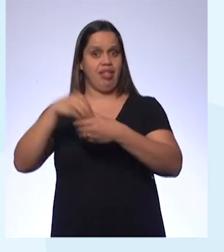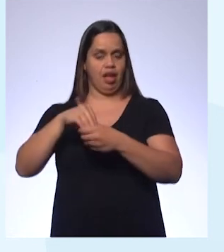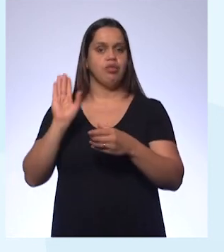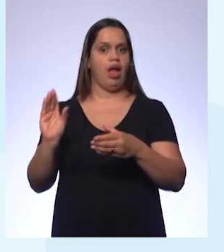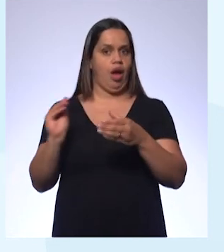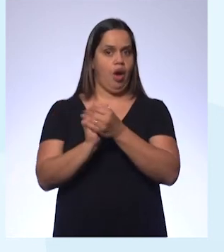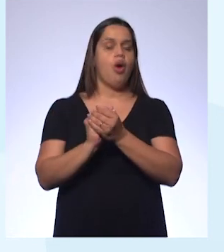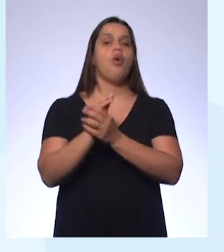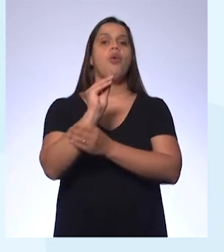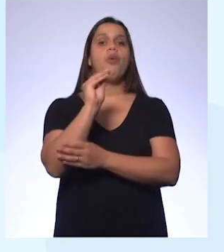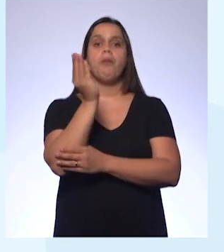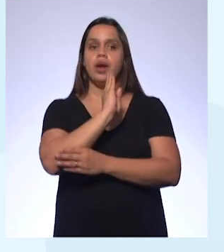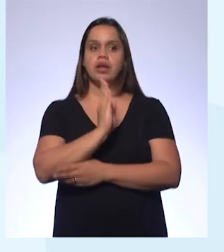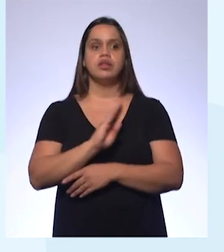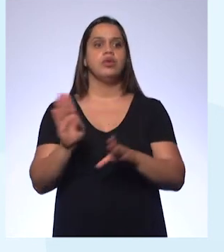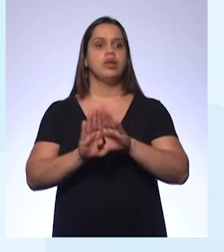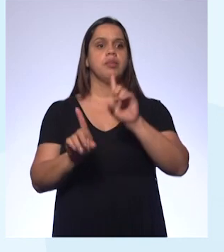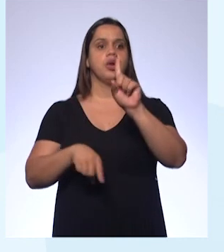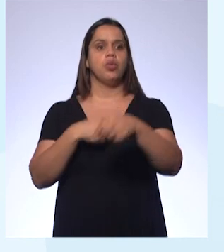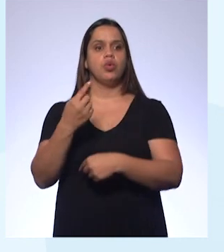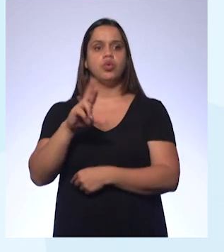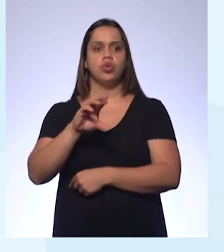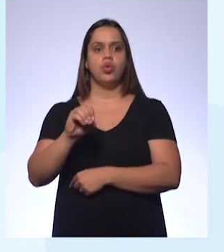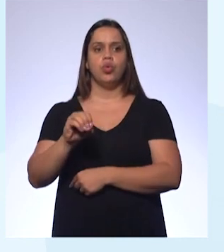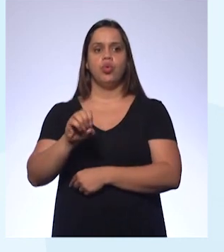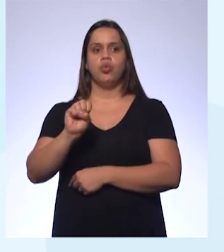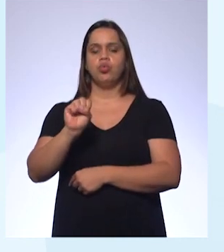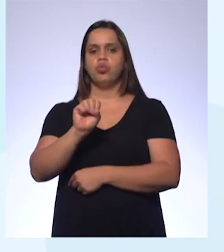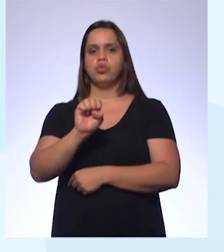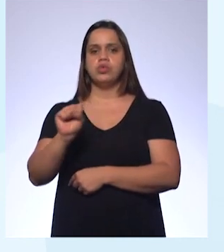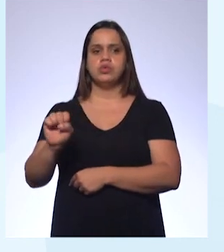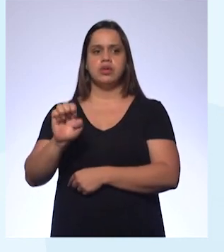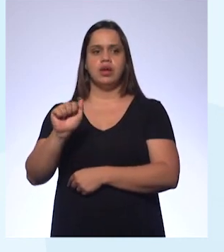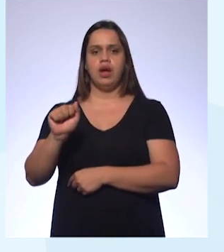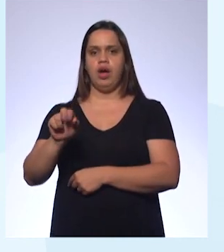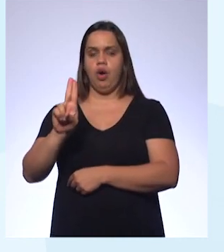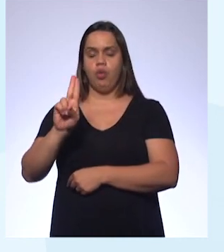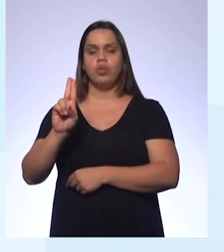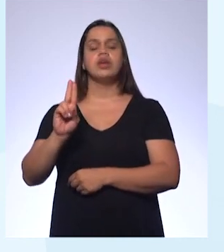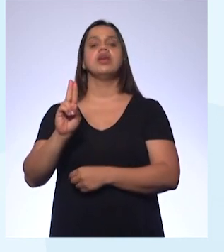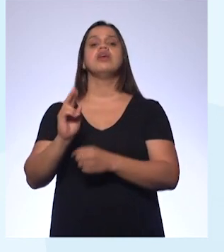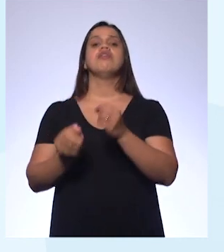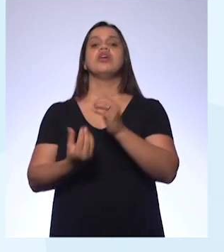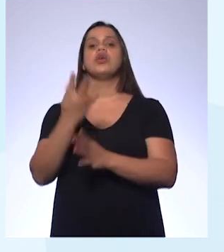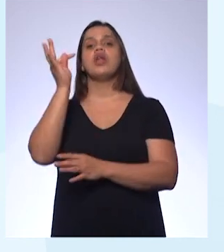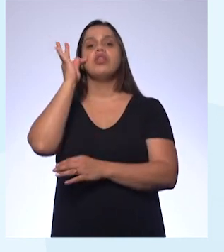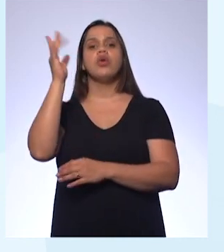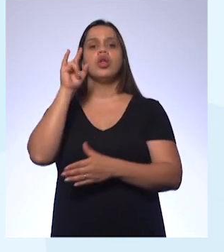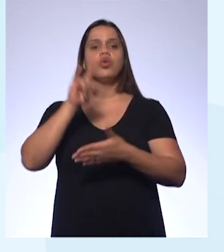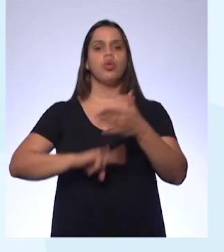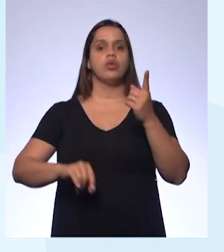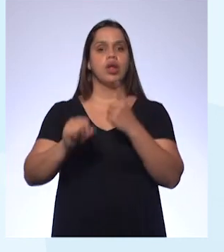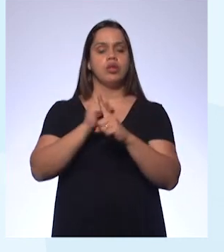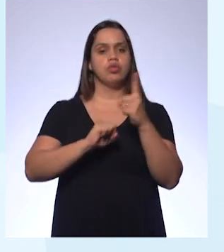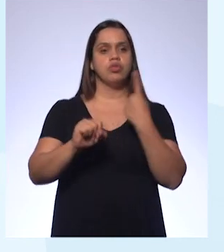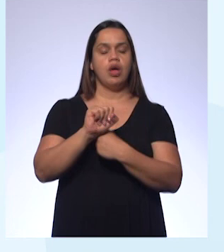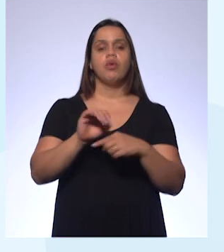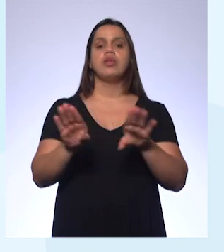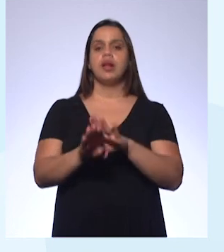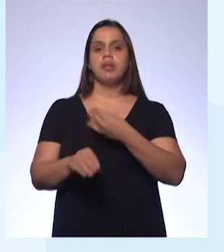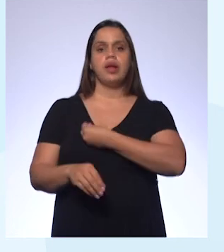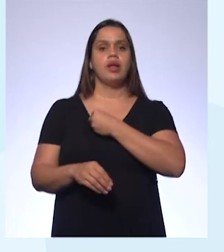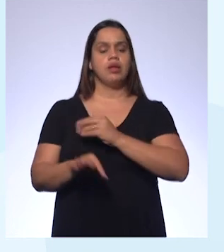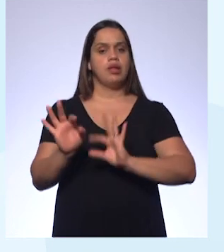e o Jean-Jacques Rousseau, que desenvolveu a teoria do contrato social e também está presente aí